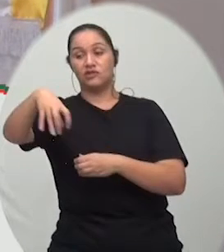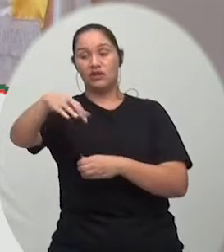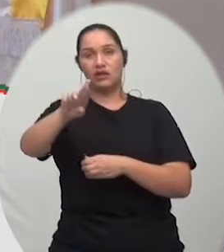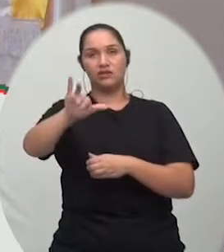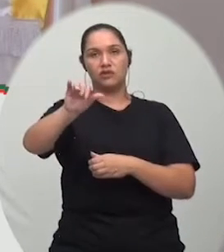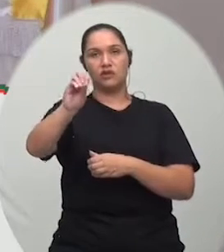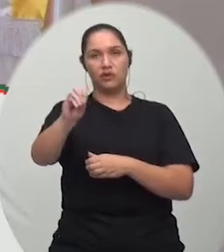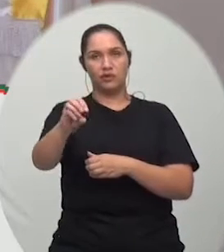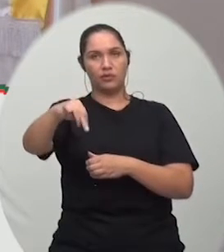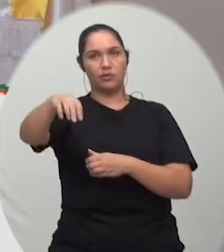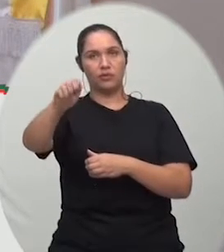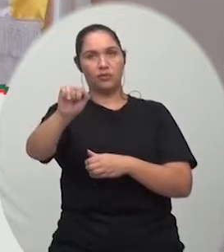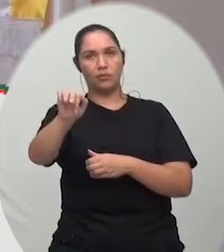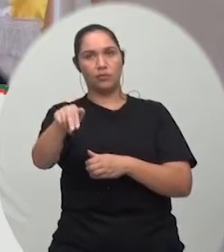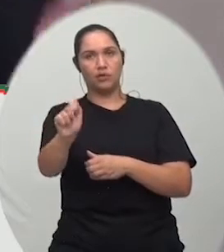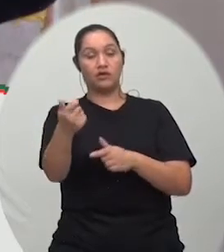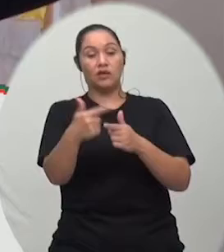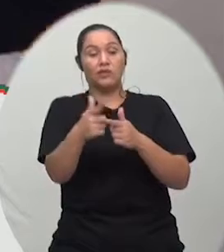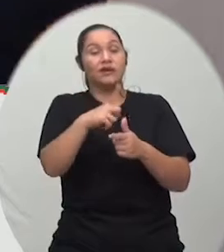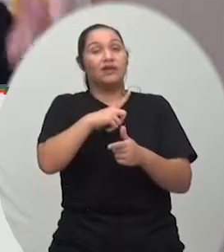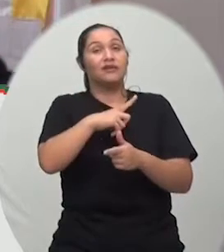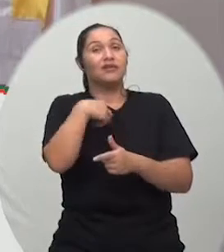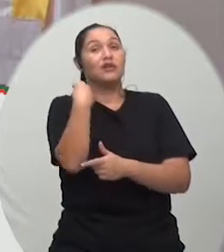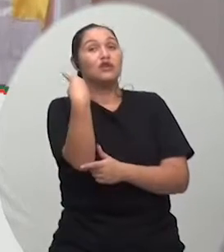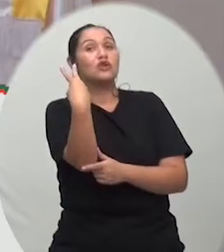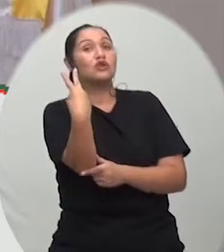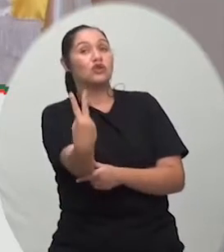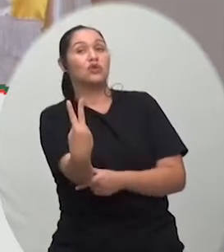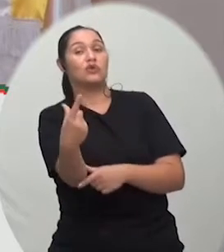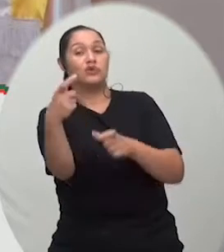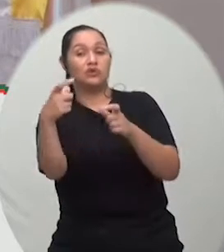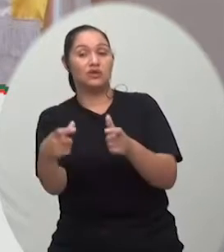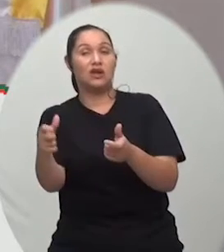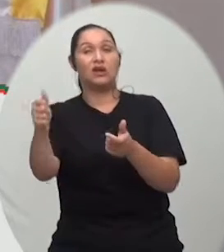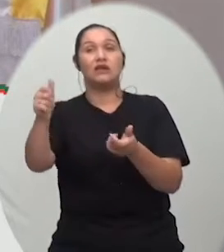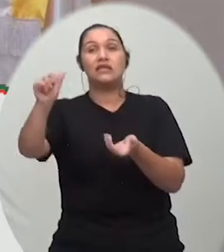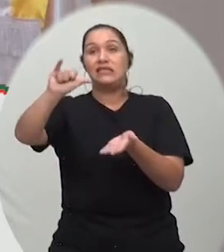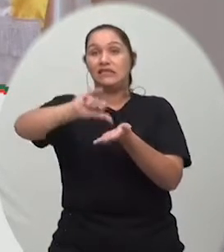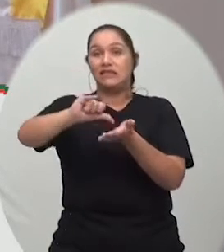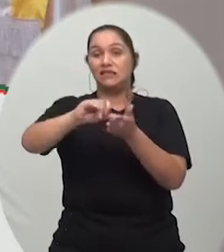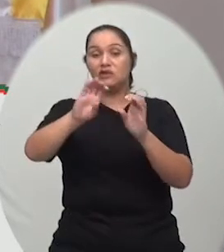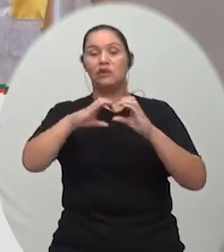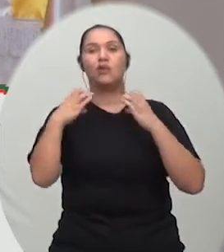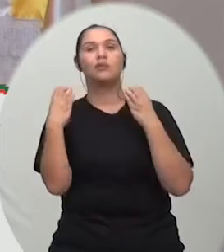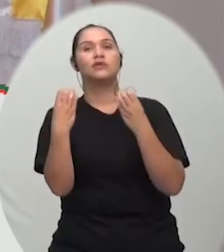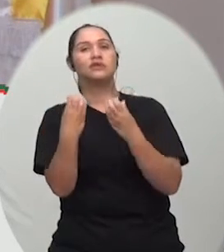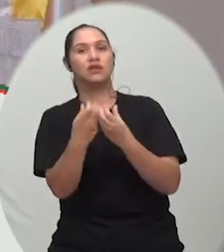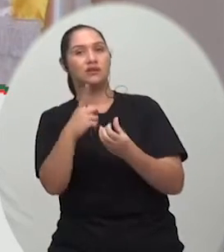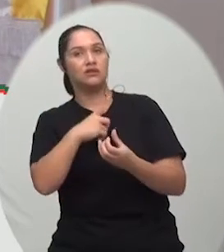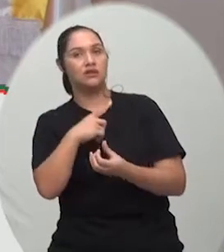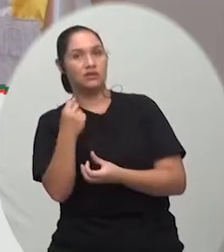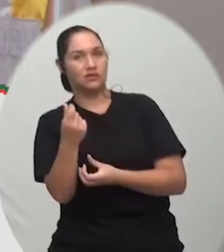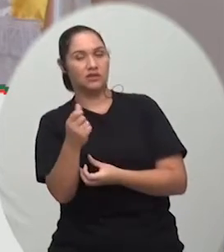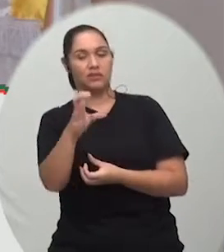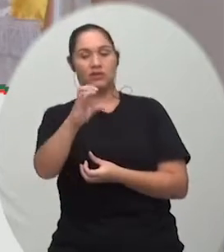2 centros comunitários, que um é do orçamento cidadão, do tempo do